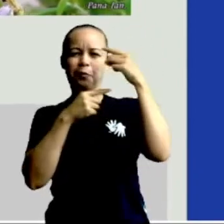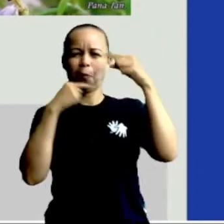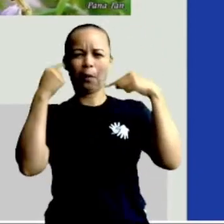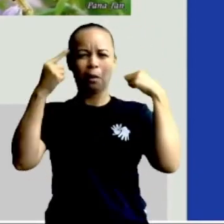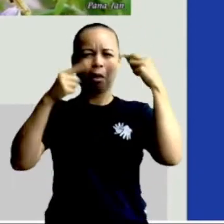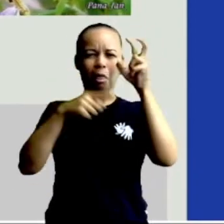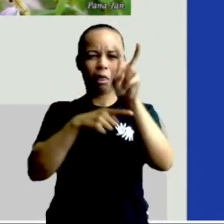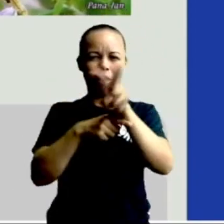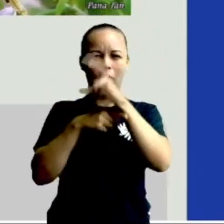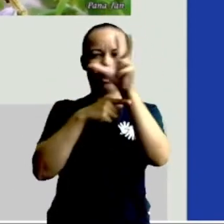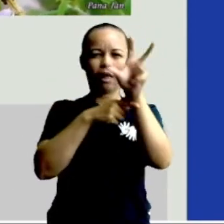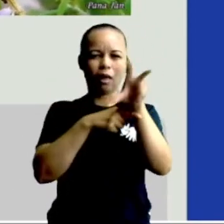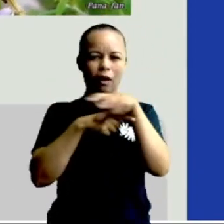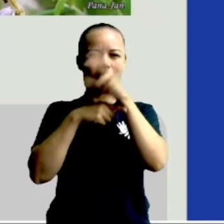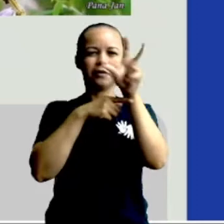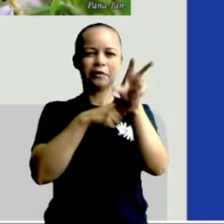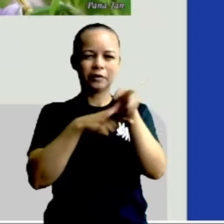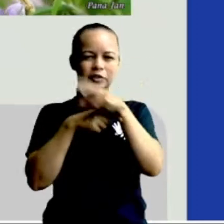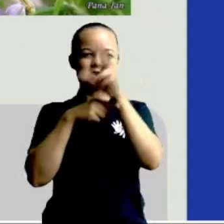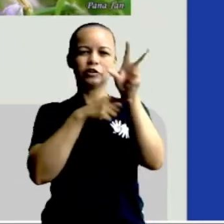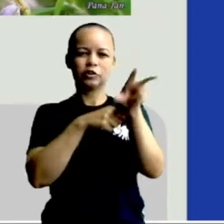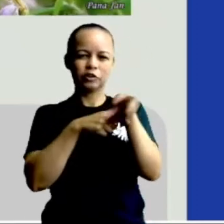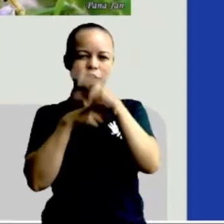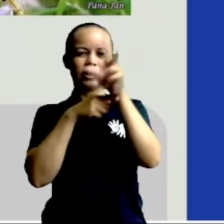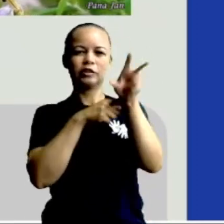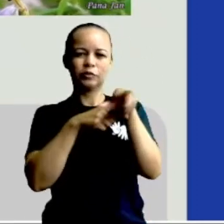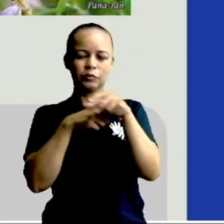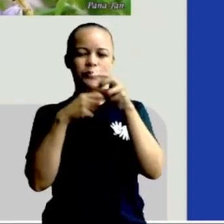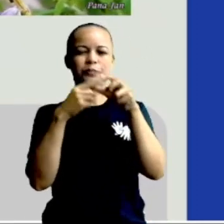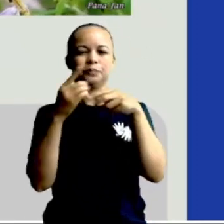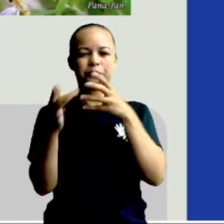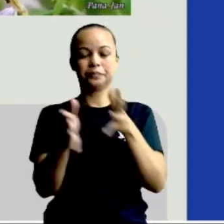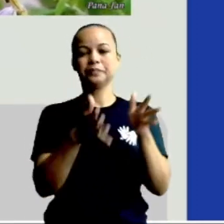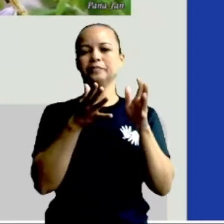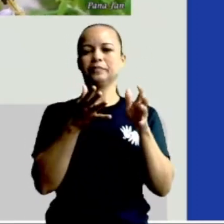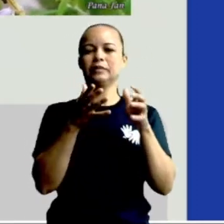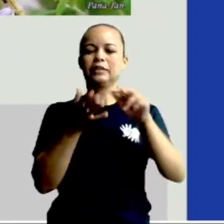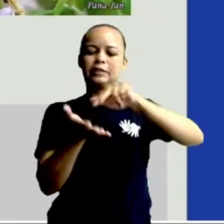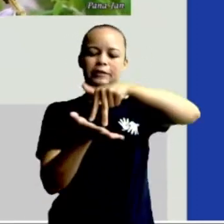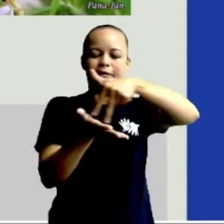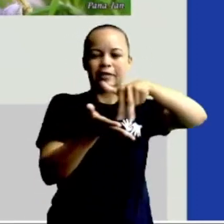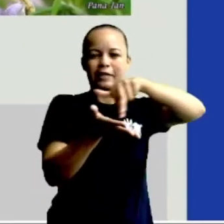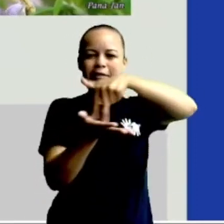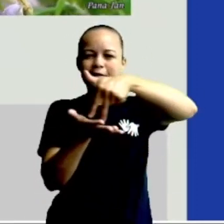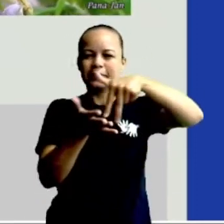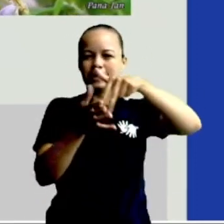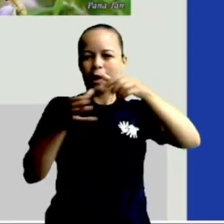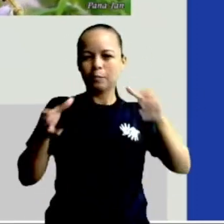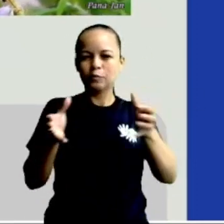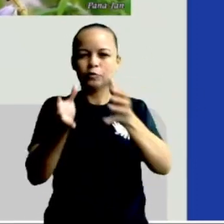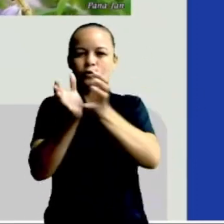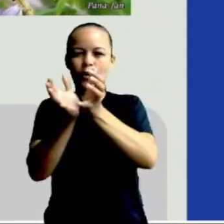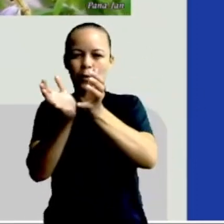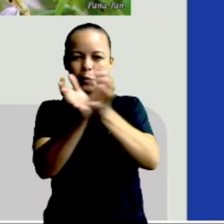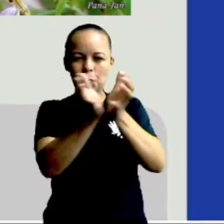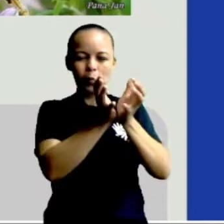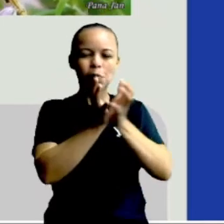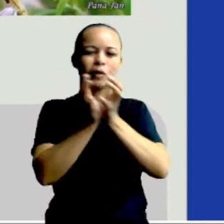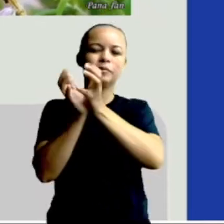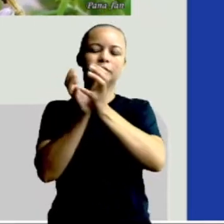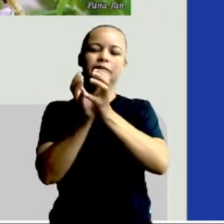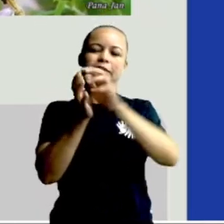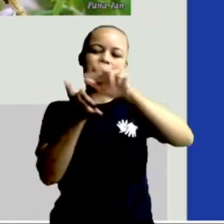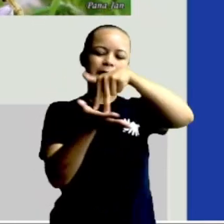ficou girando, girando em torno do catavento. Dancemos em bando,